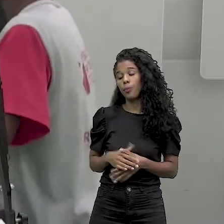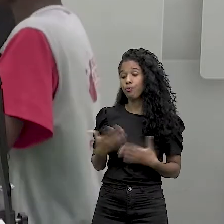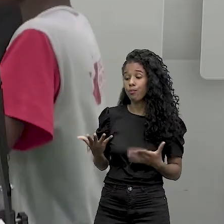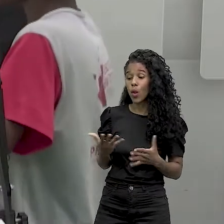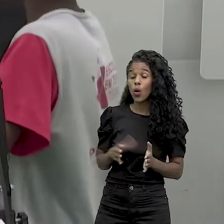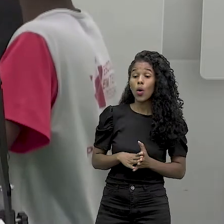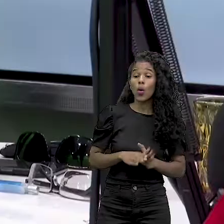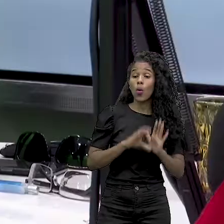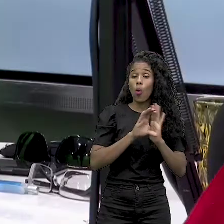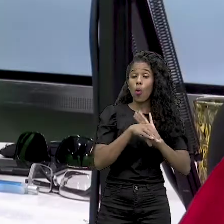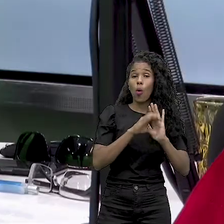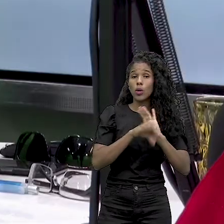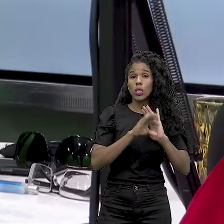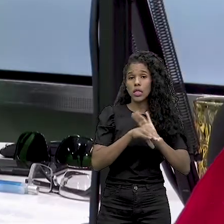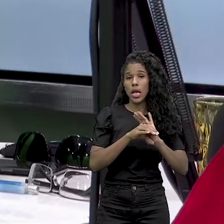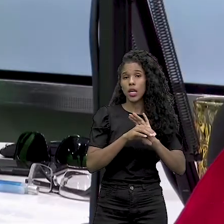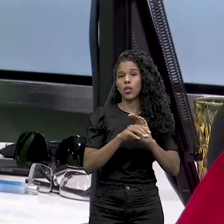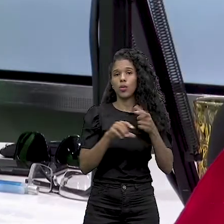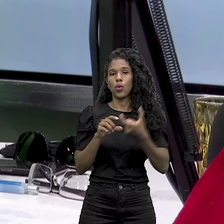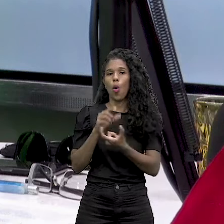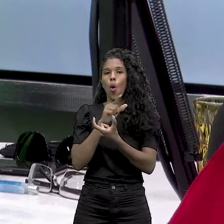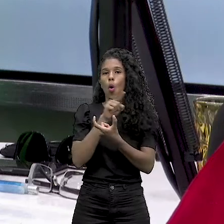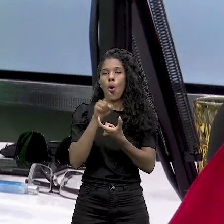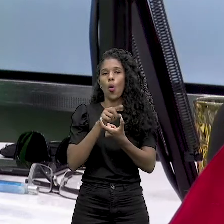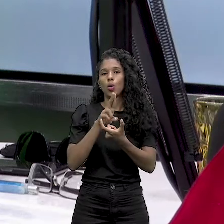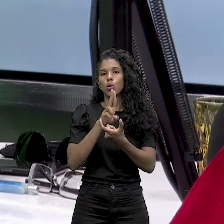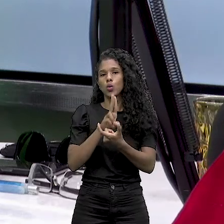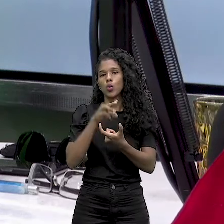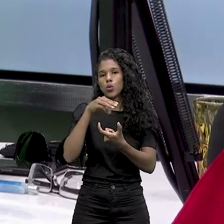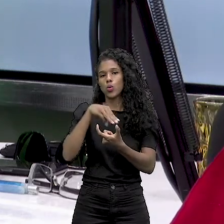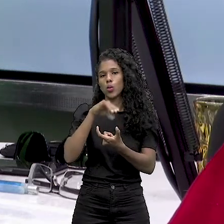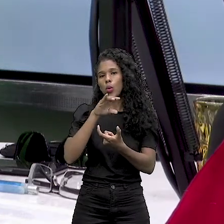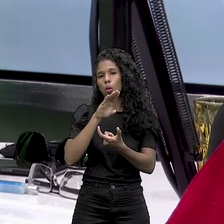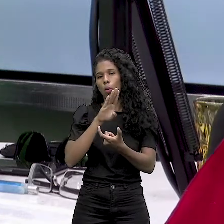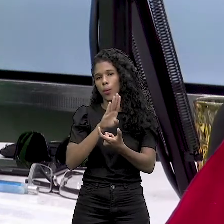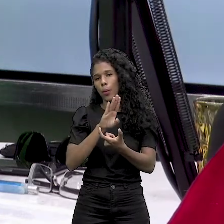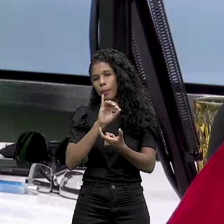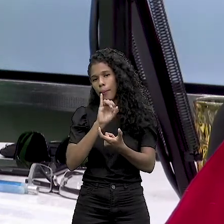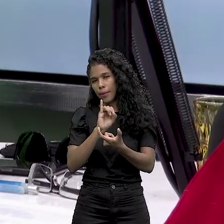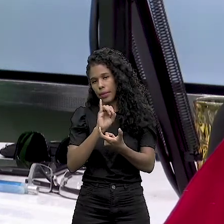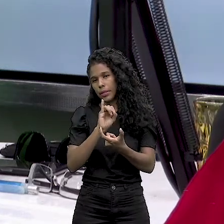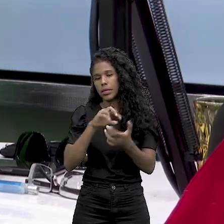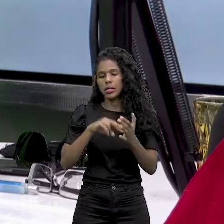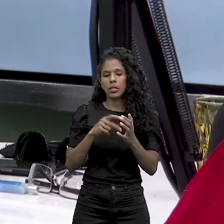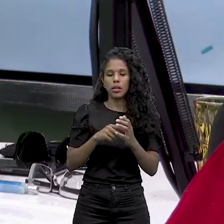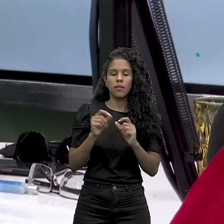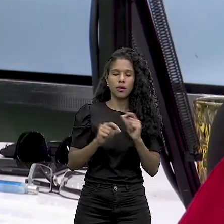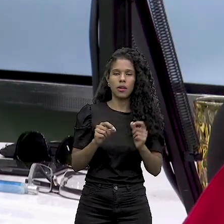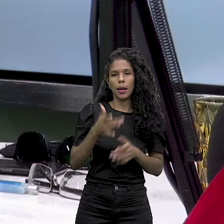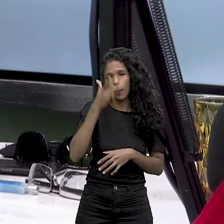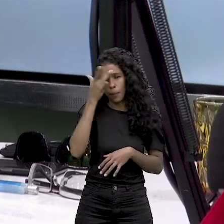que são consumistas. A origem é uma metáfora para a sociedade de consumo. Ou seja, a